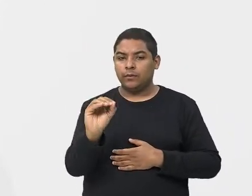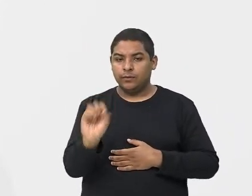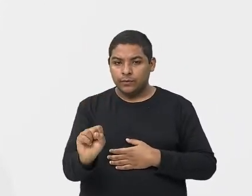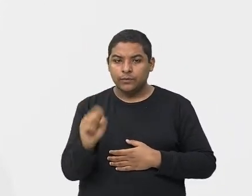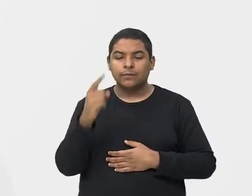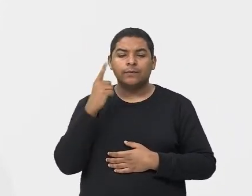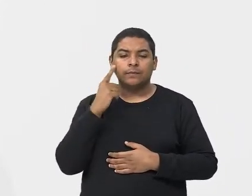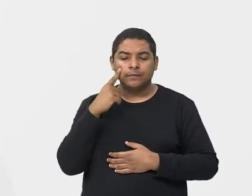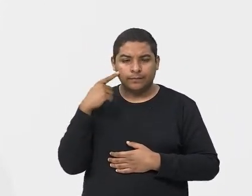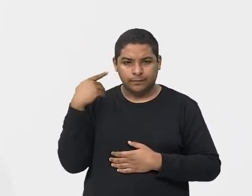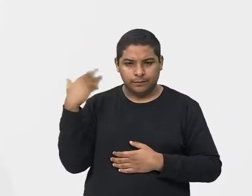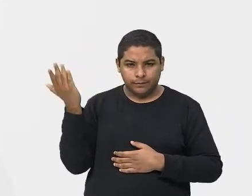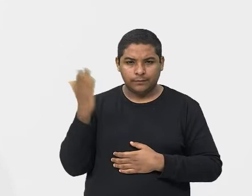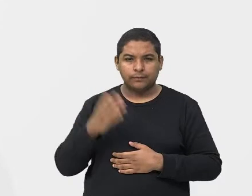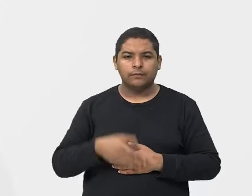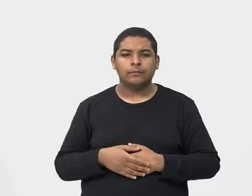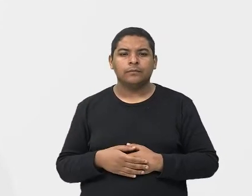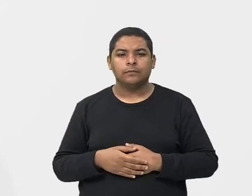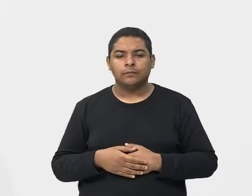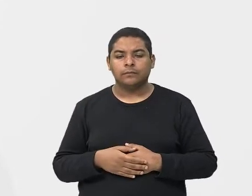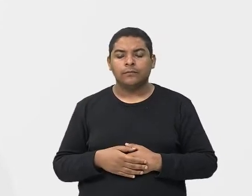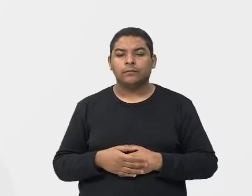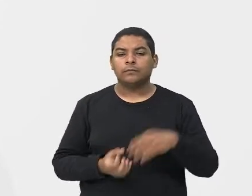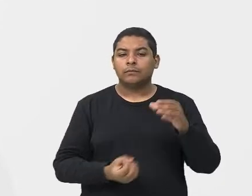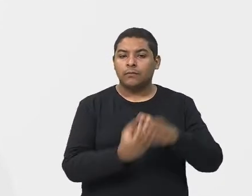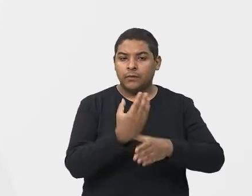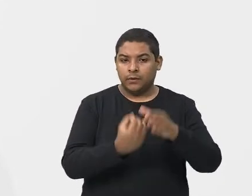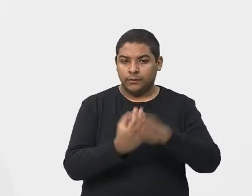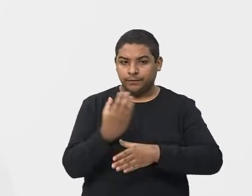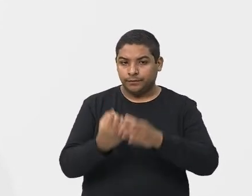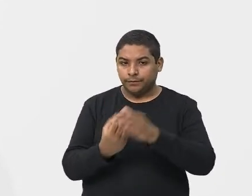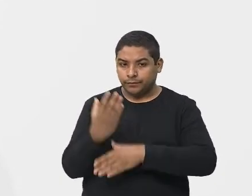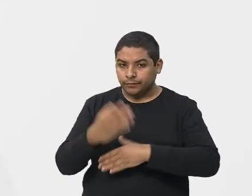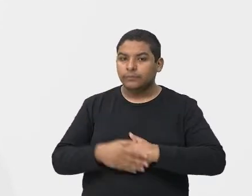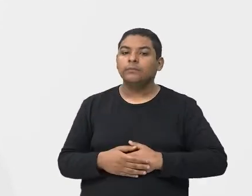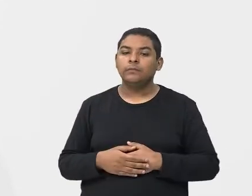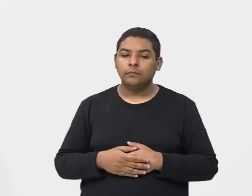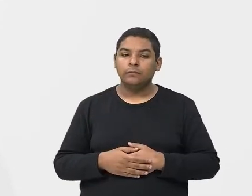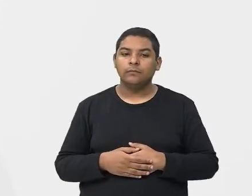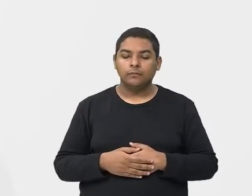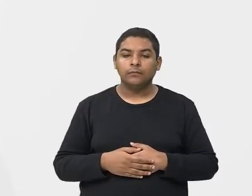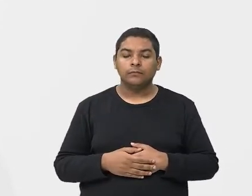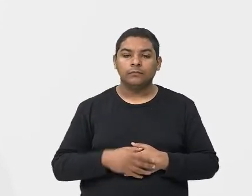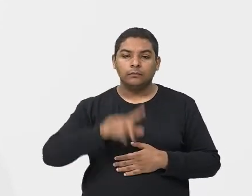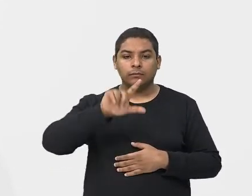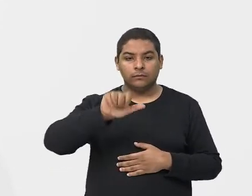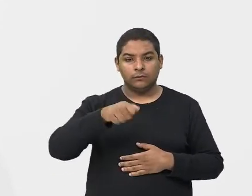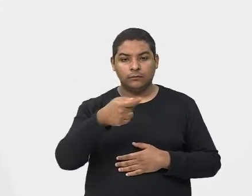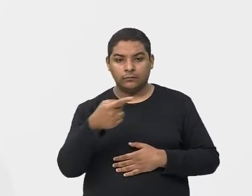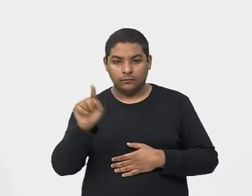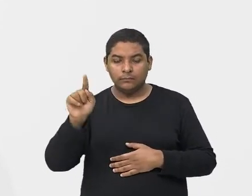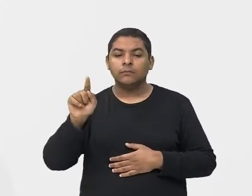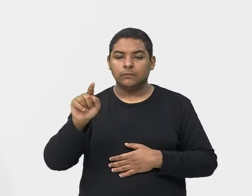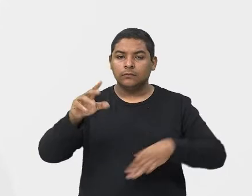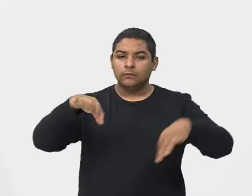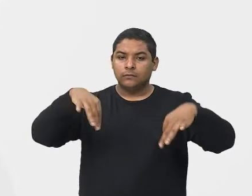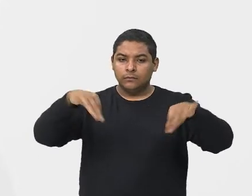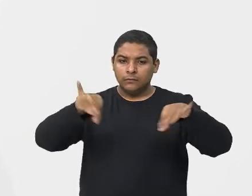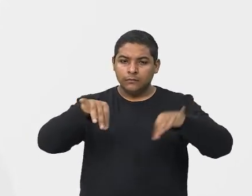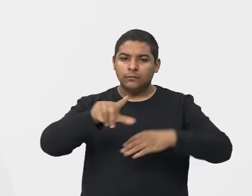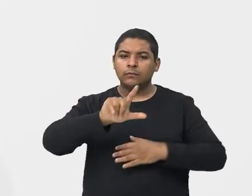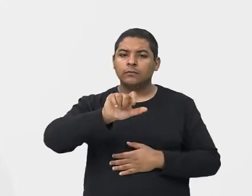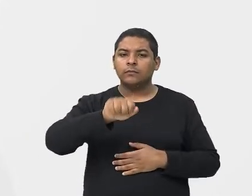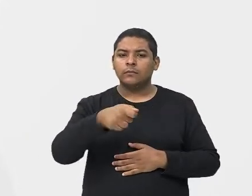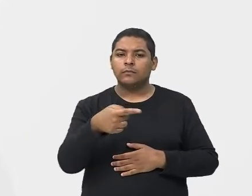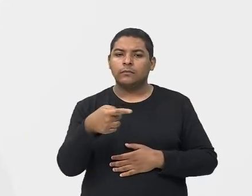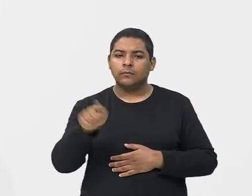com essa produção acaba aumentando o quê? A produção aí de lã, né, que olha só, imaginem, na